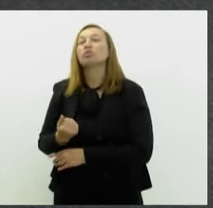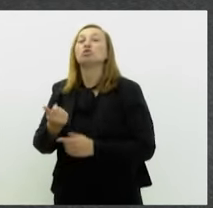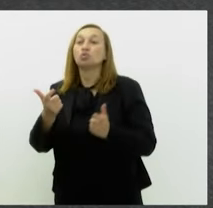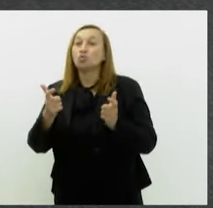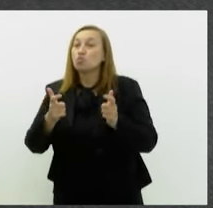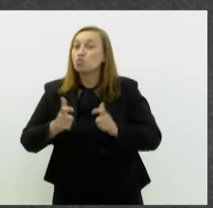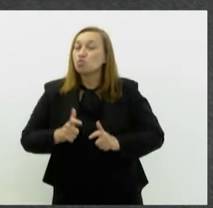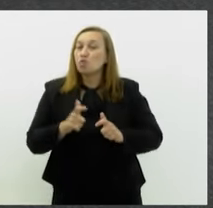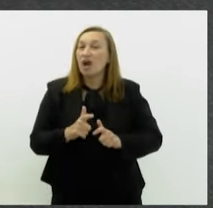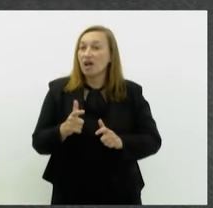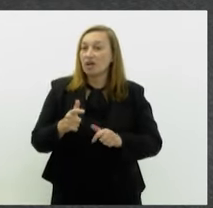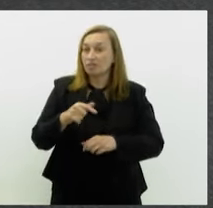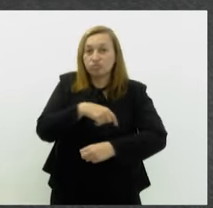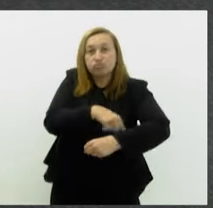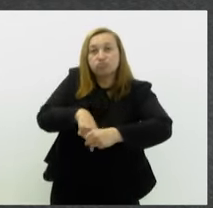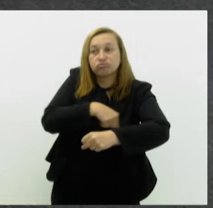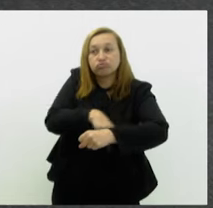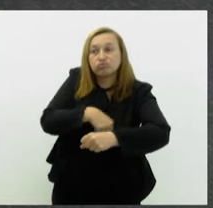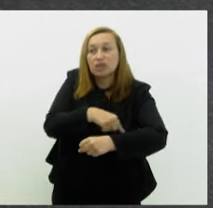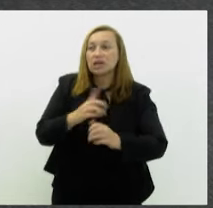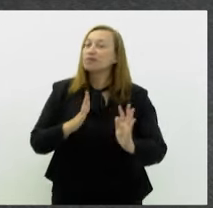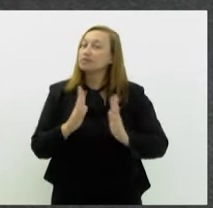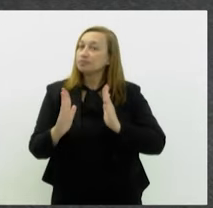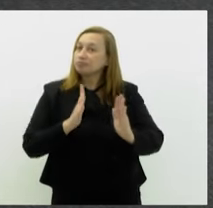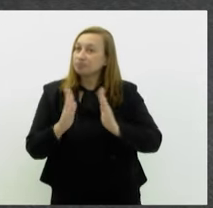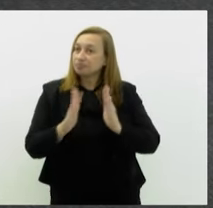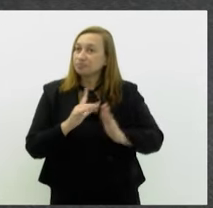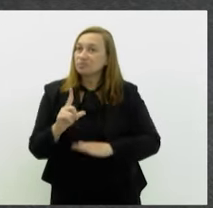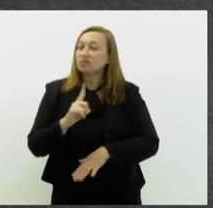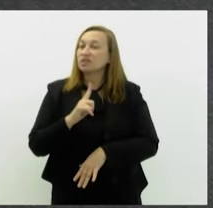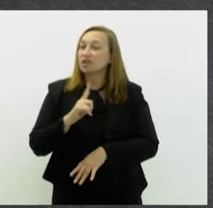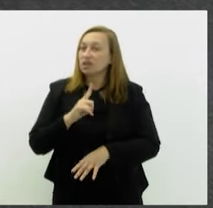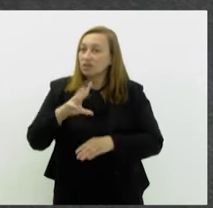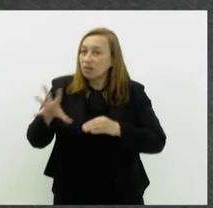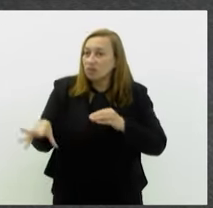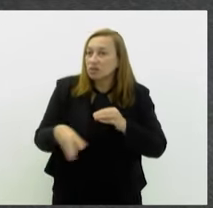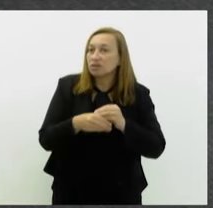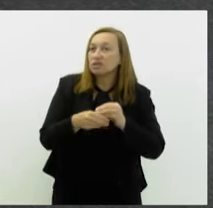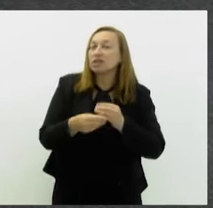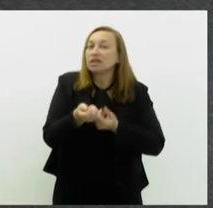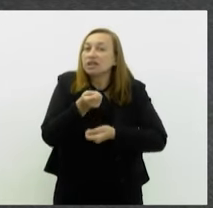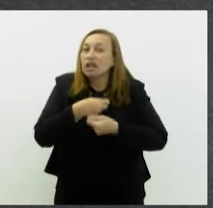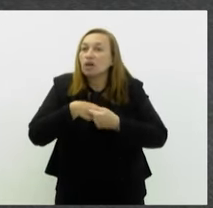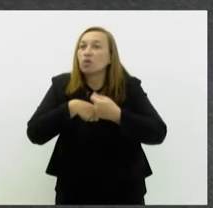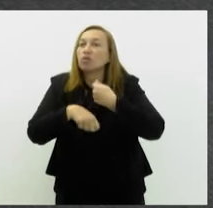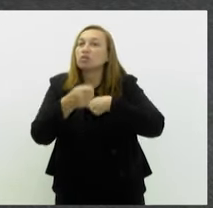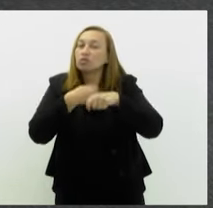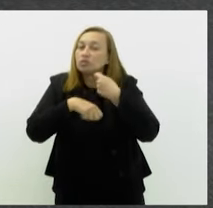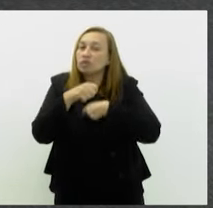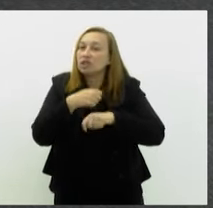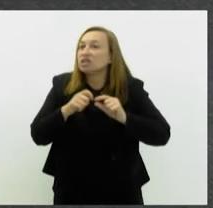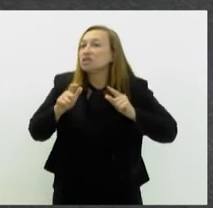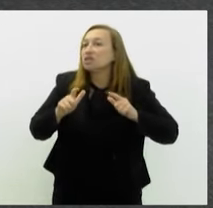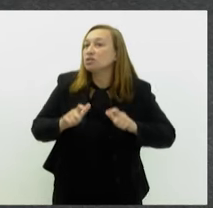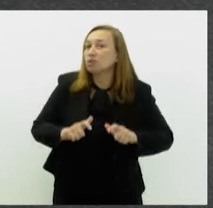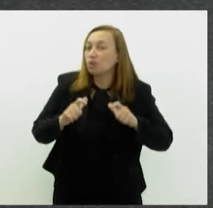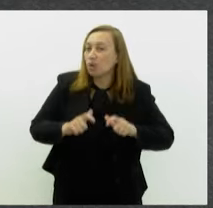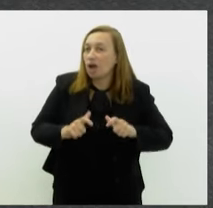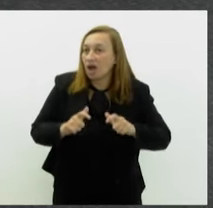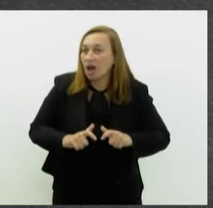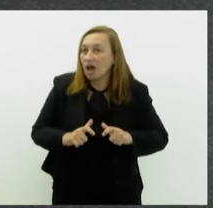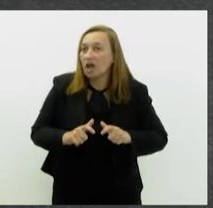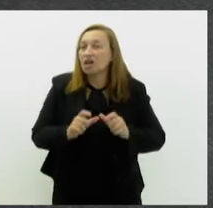são produzidas. E, nesse período, tem um incremento na economia desses estabelecimentos